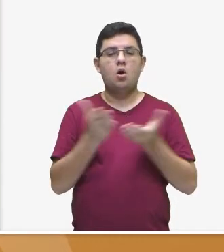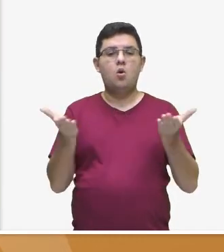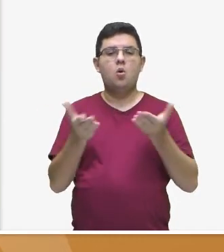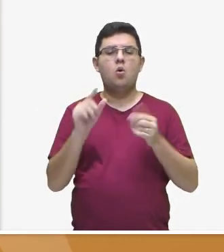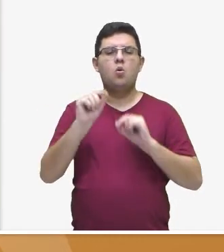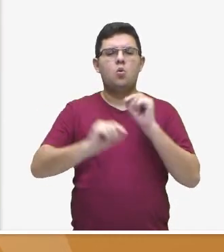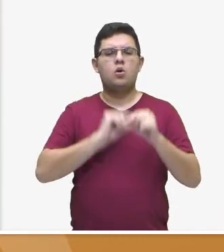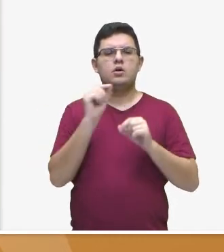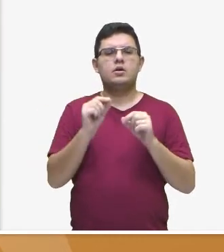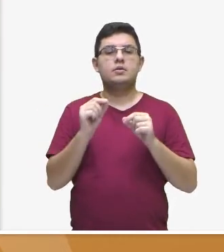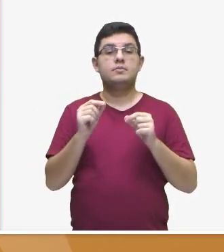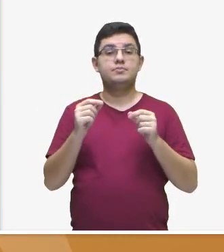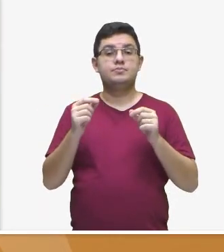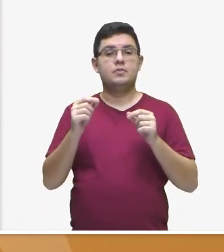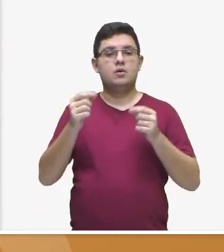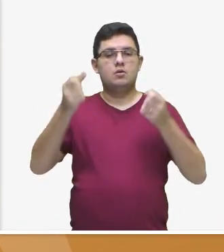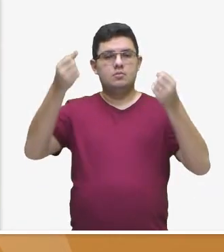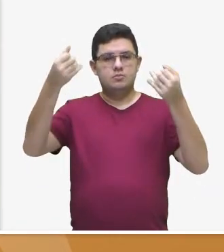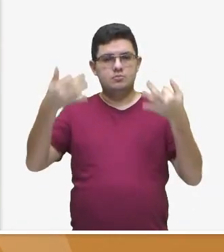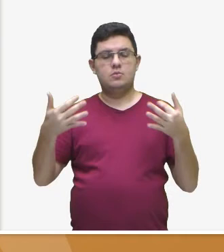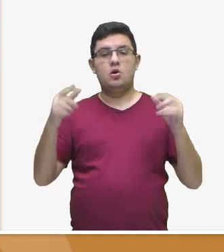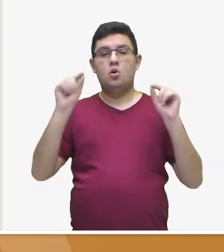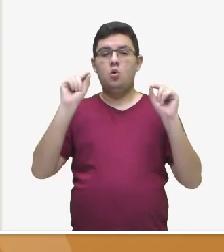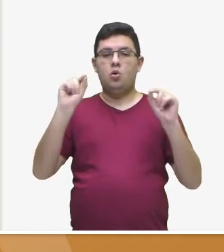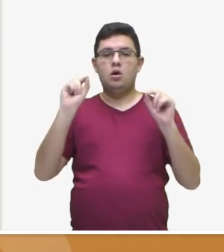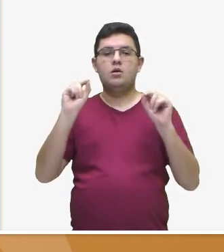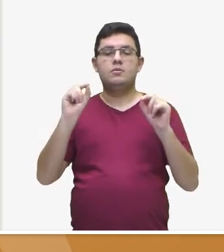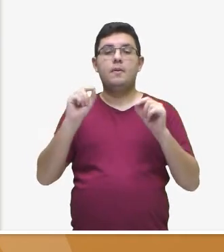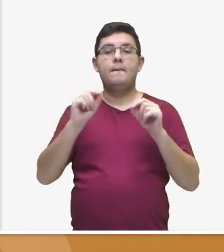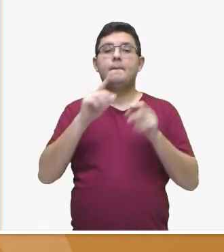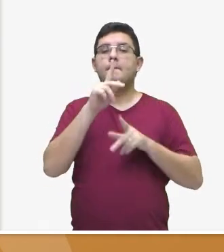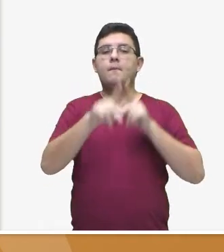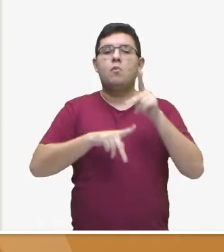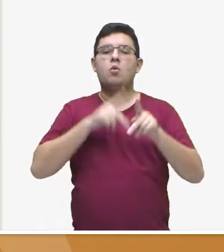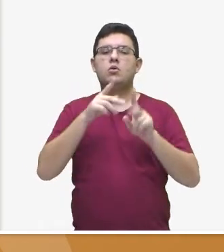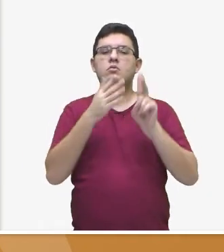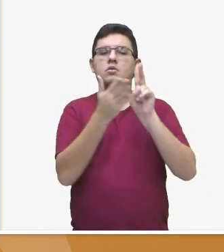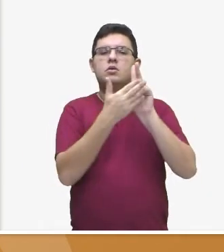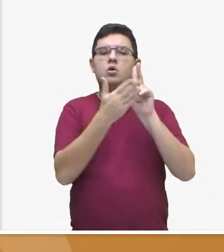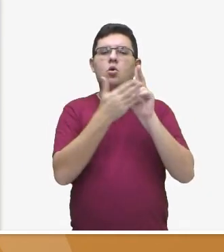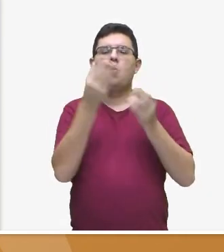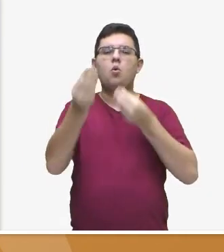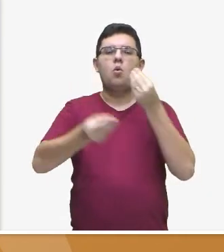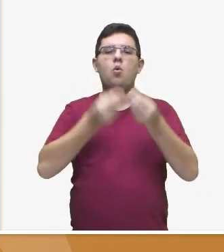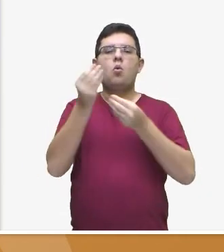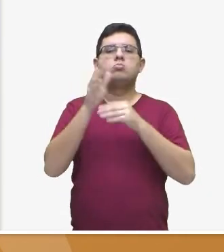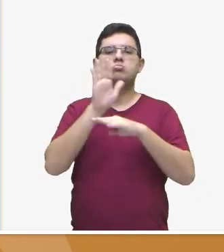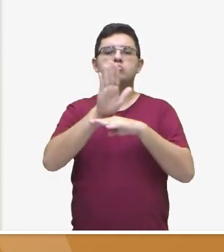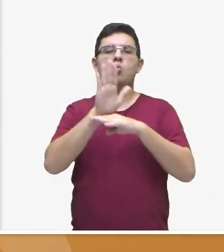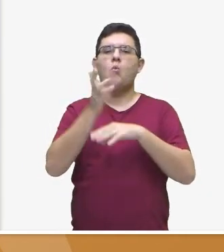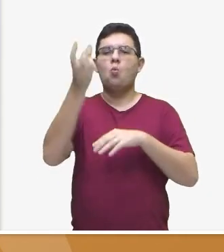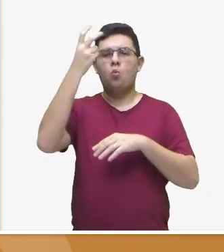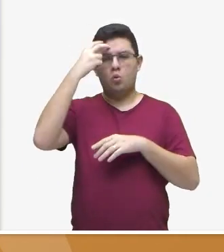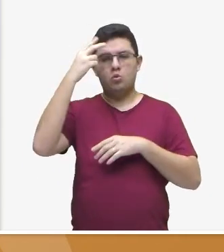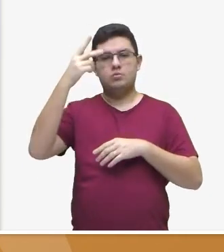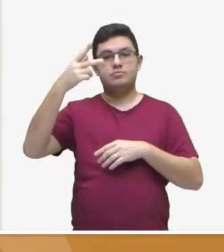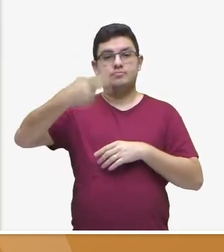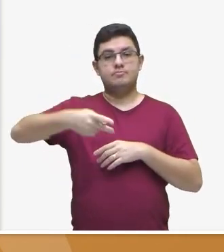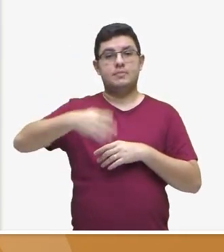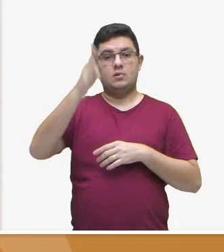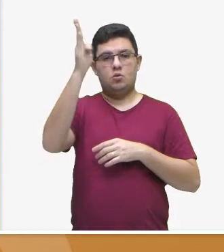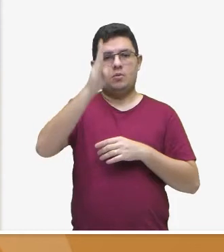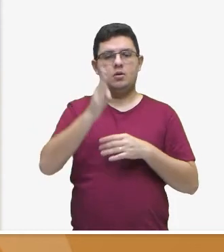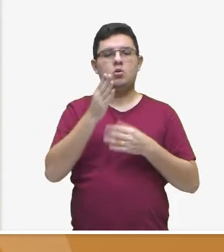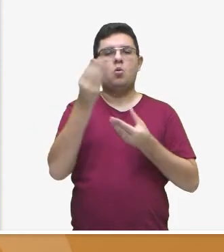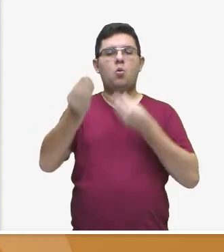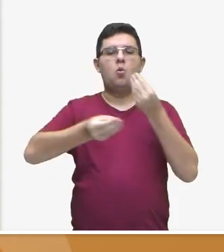as contribuições dos povos indígenas para a nossa cultura, né, para a formação do povo brasileiro.